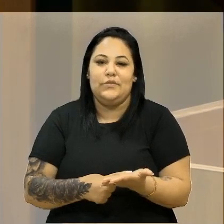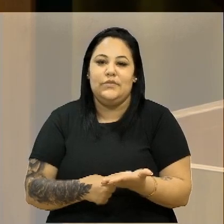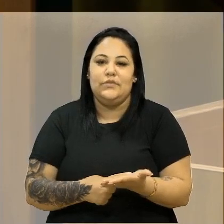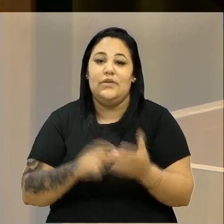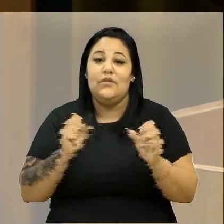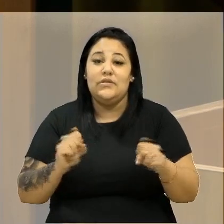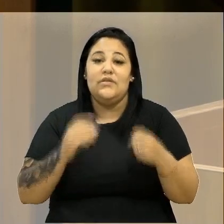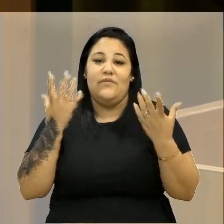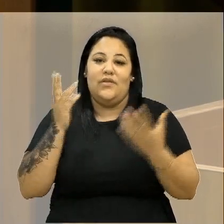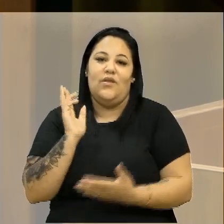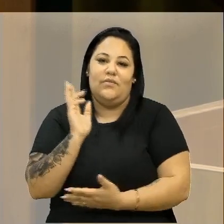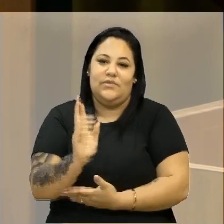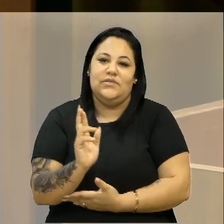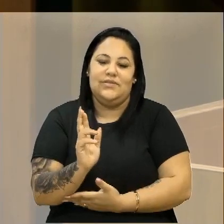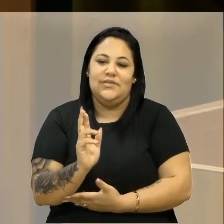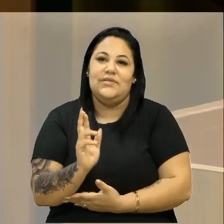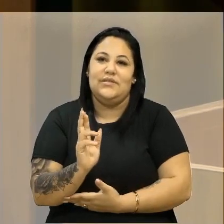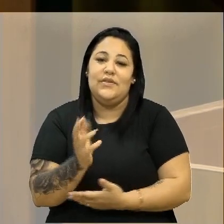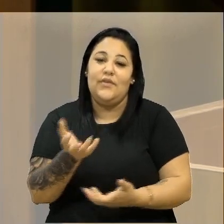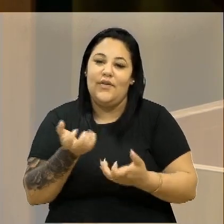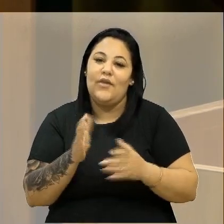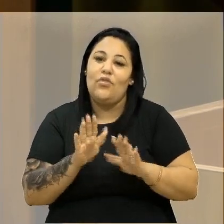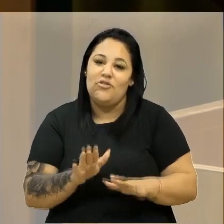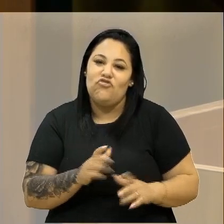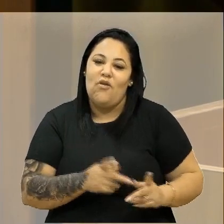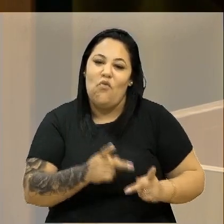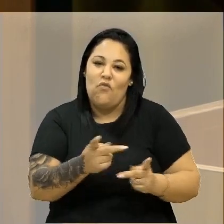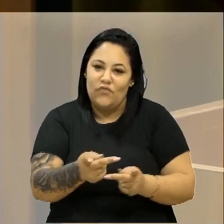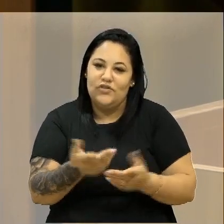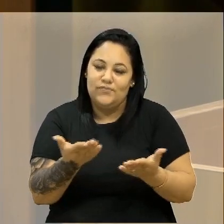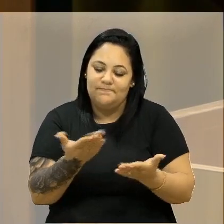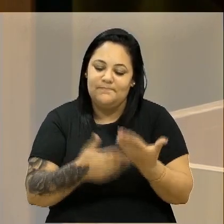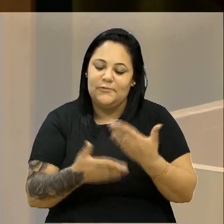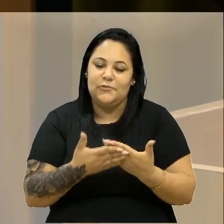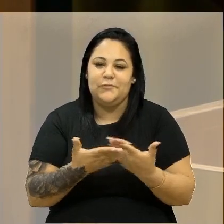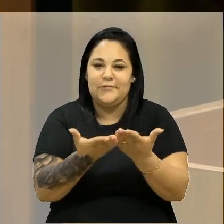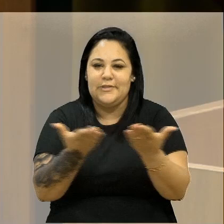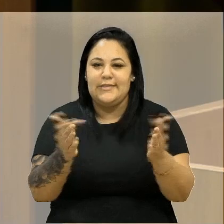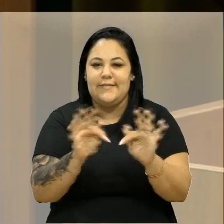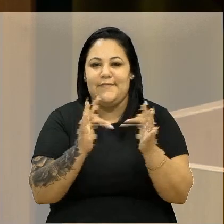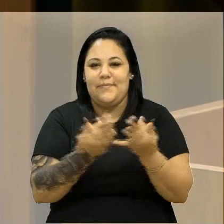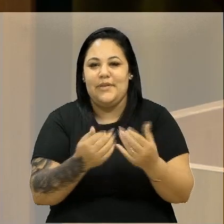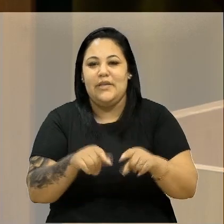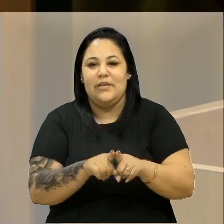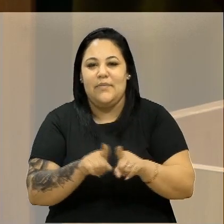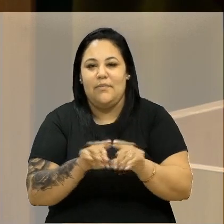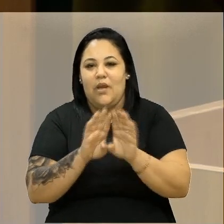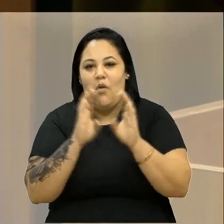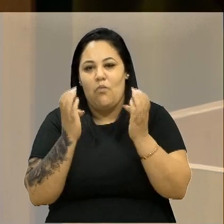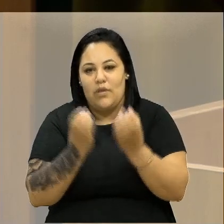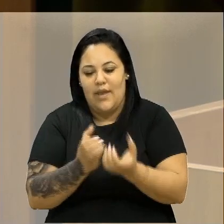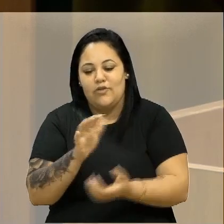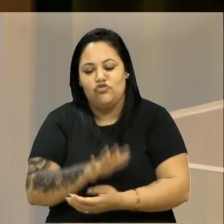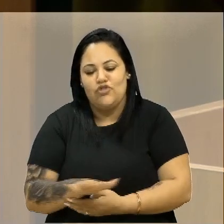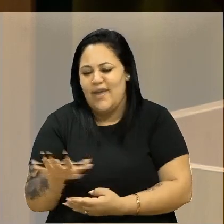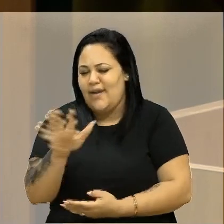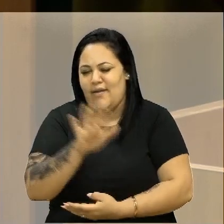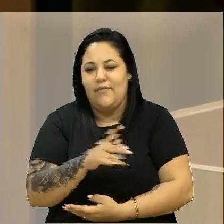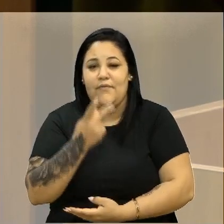evento ele é a representação disso e eu quero deixar aqui o convite para todos vocês, as famílias e também para a comunidade dizer que a gente